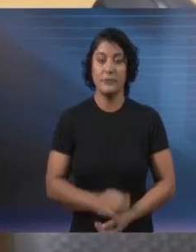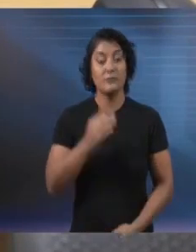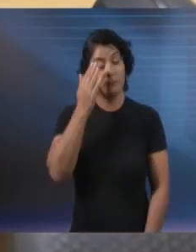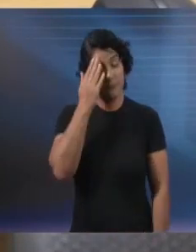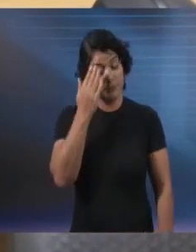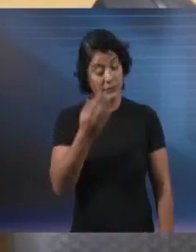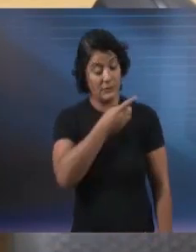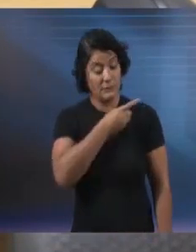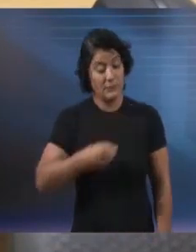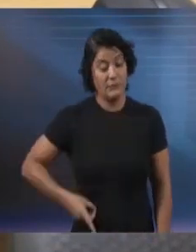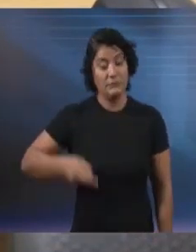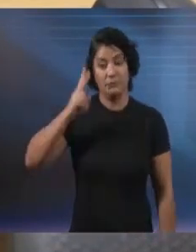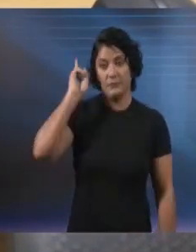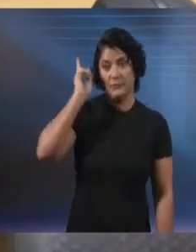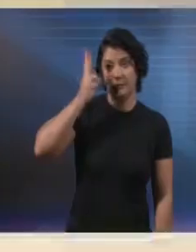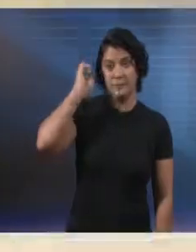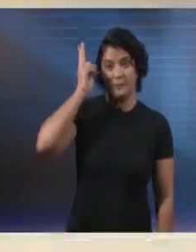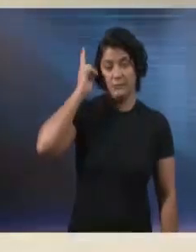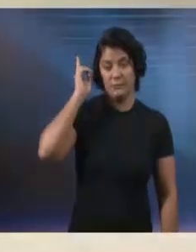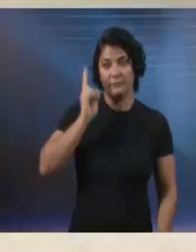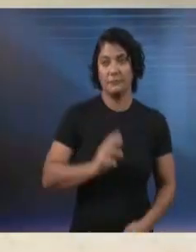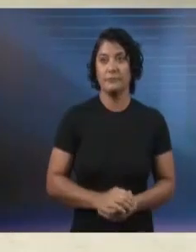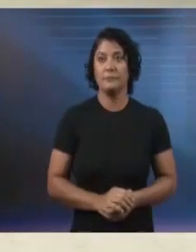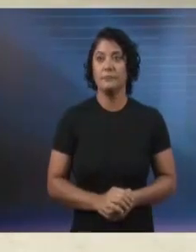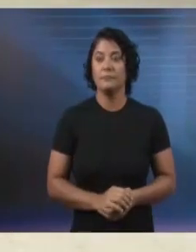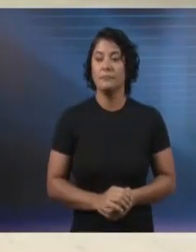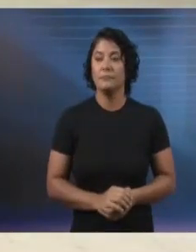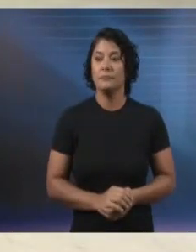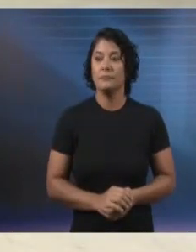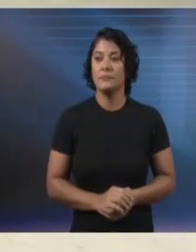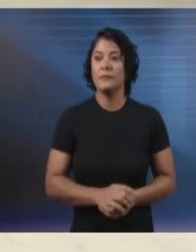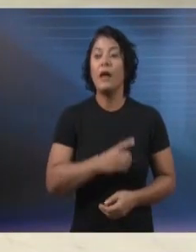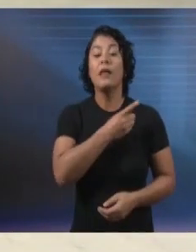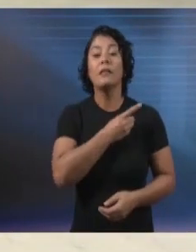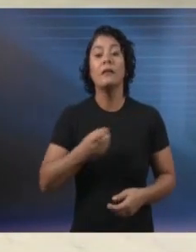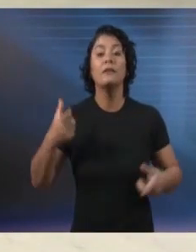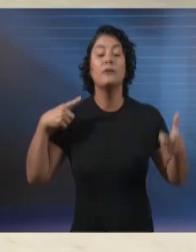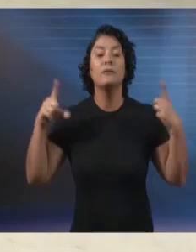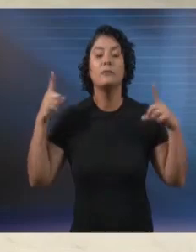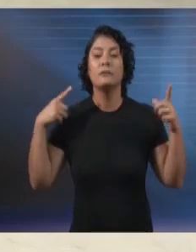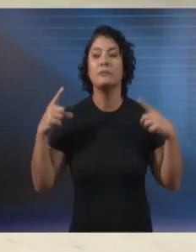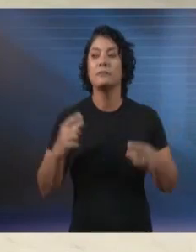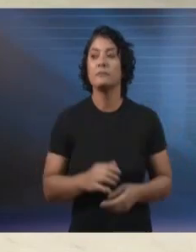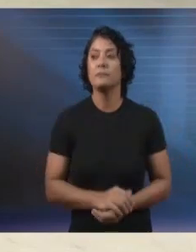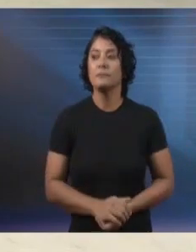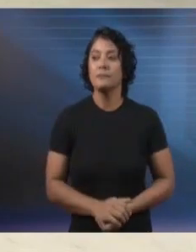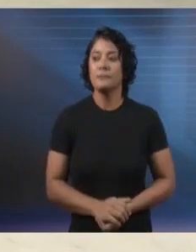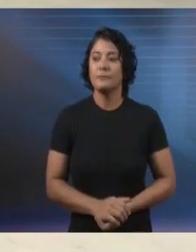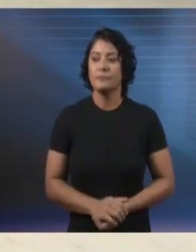Obrigado, deputado Vivaldo. Passa a palavra ao deputado Luiz Eduardo.